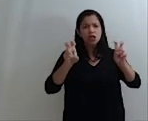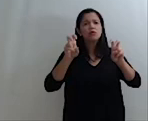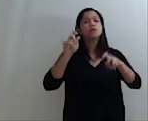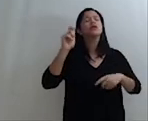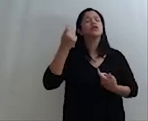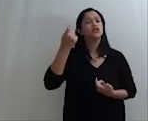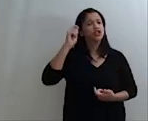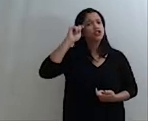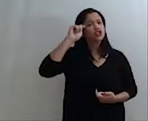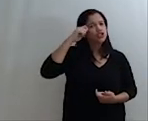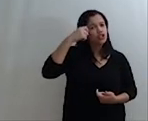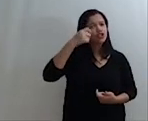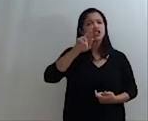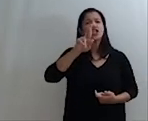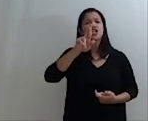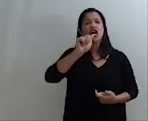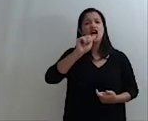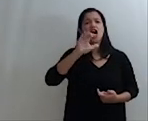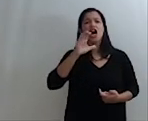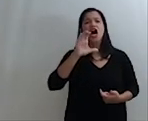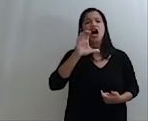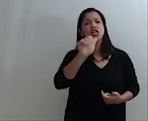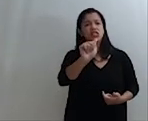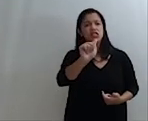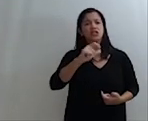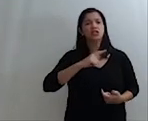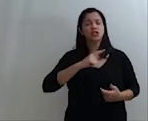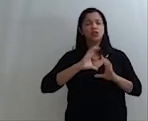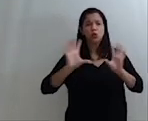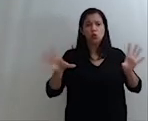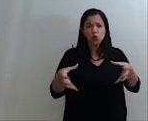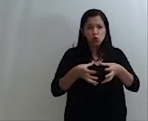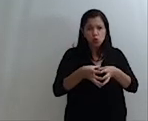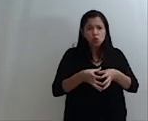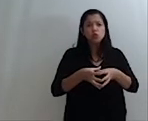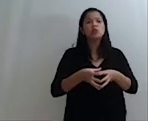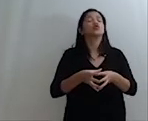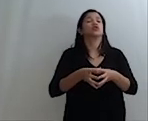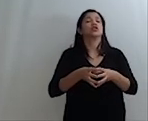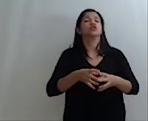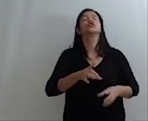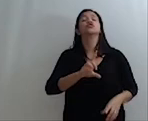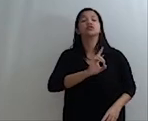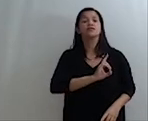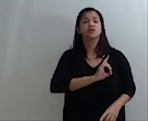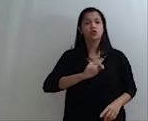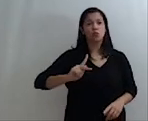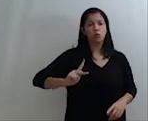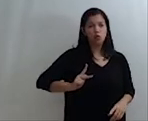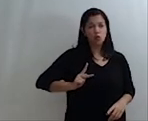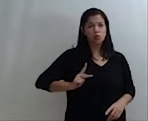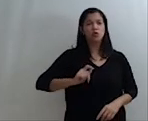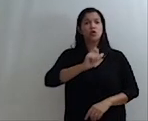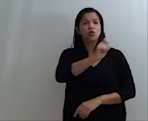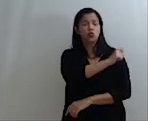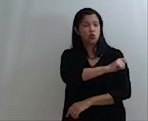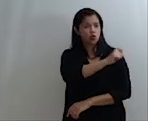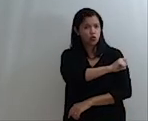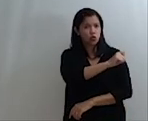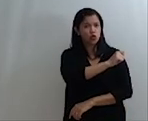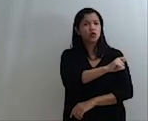a Defensoria Pública do do Estado do Rio de Janeiro que eu também cito o estudo no meu voto a pessoa do do Dr